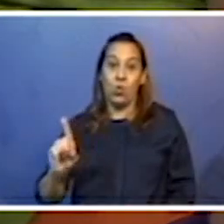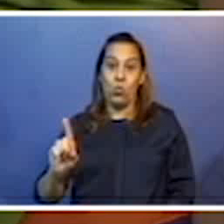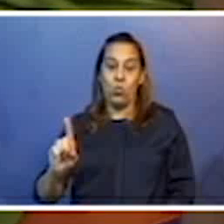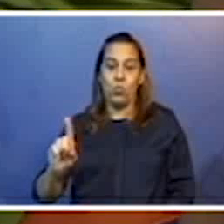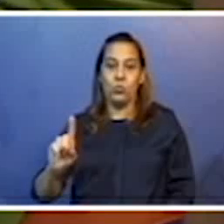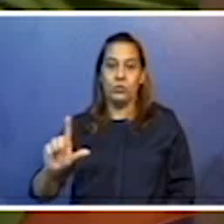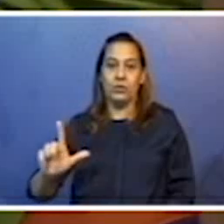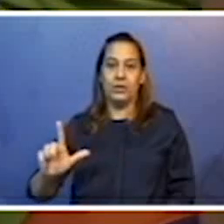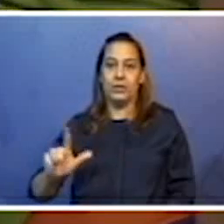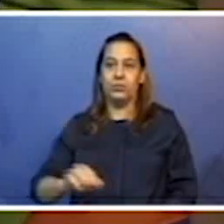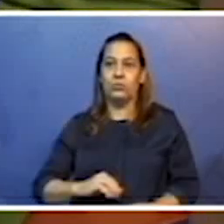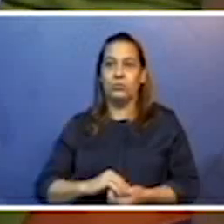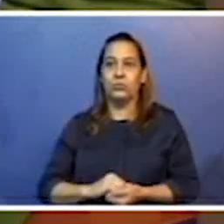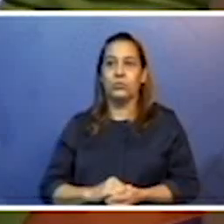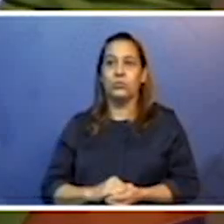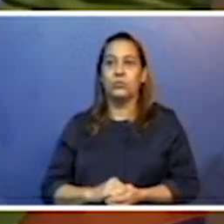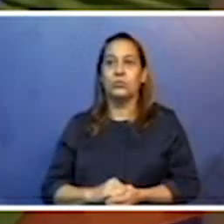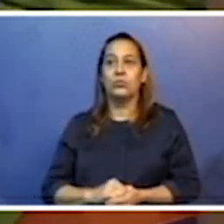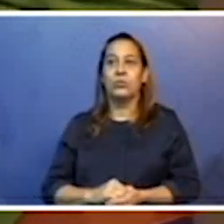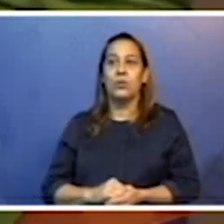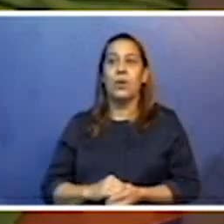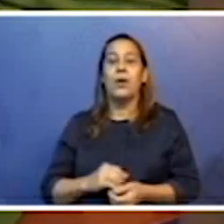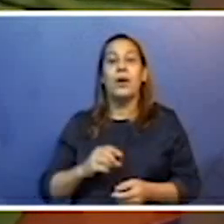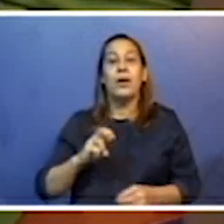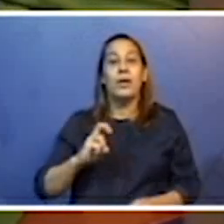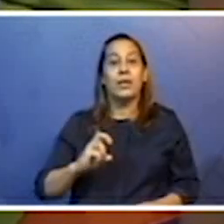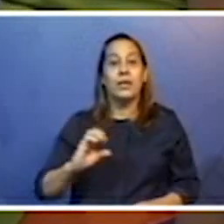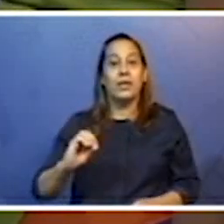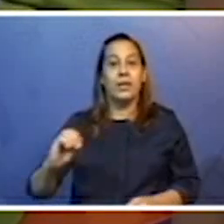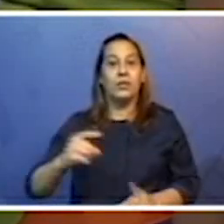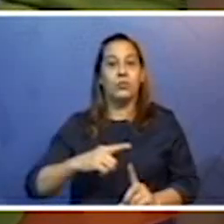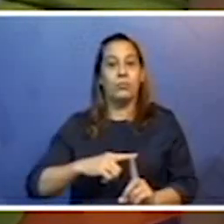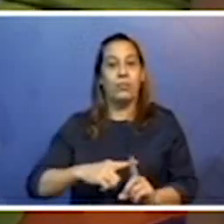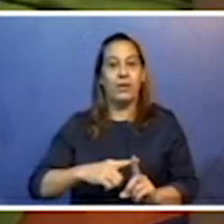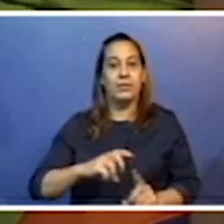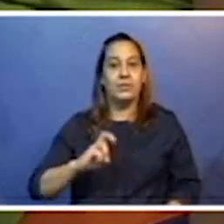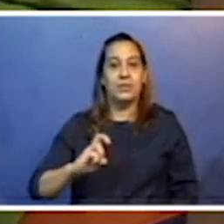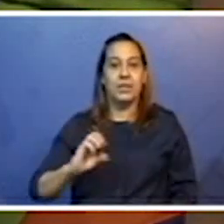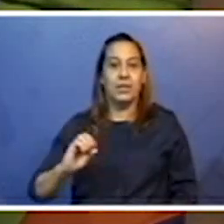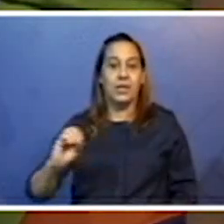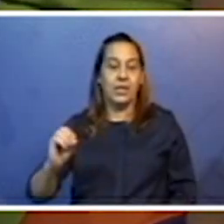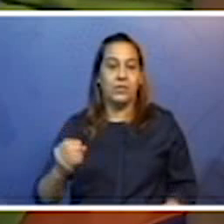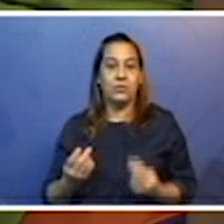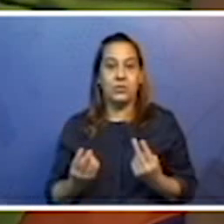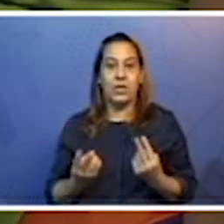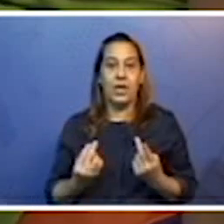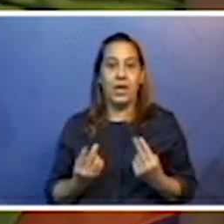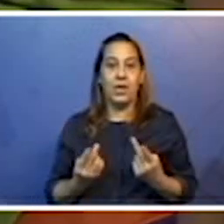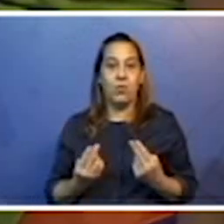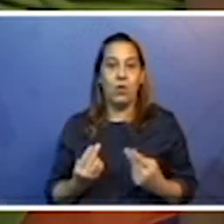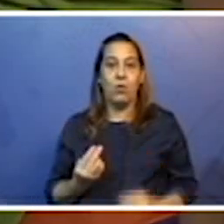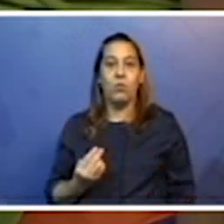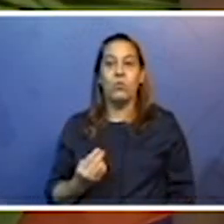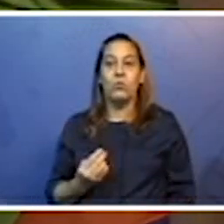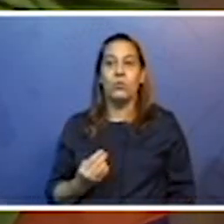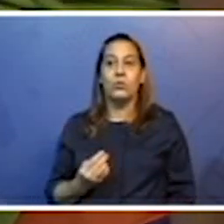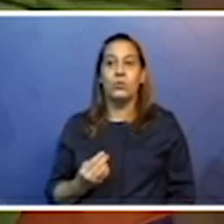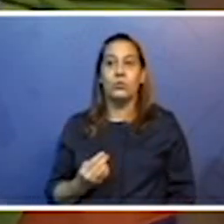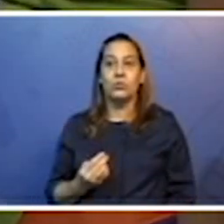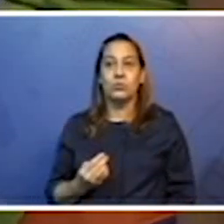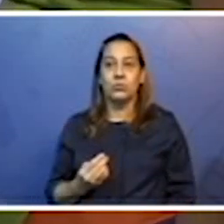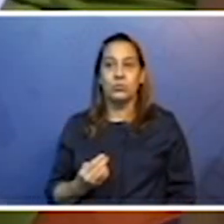também posso pensar assim, 500 mais 500. Então, quantos pulos eu dei? Ó, um